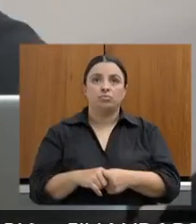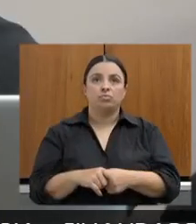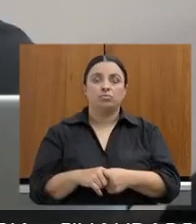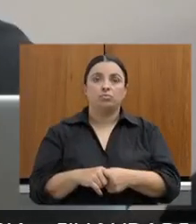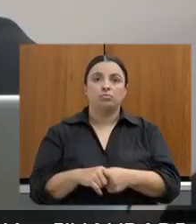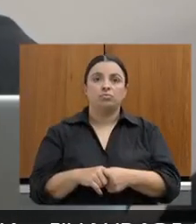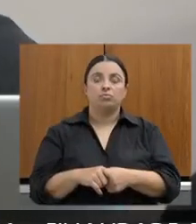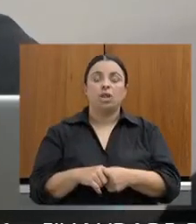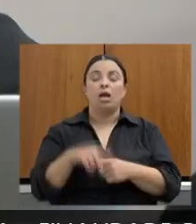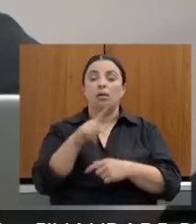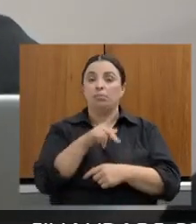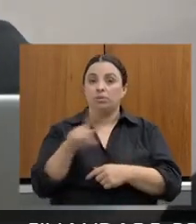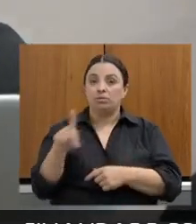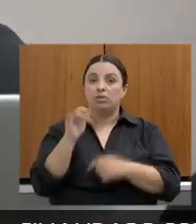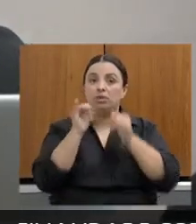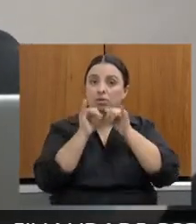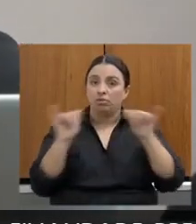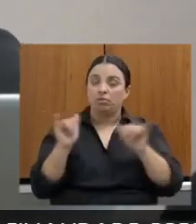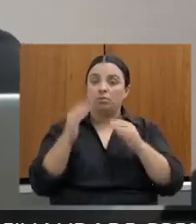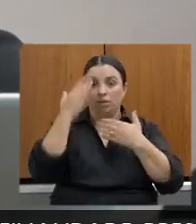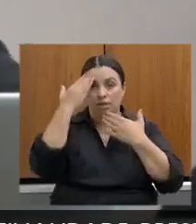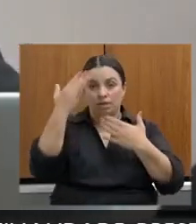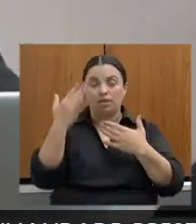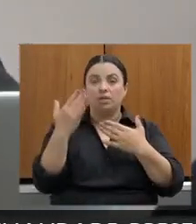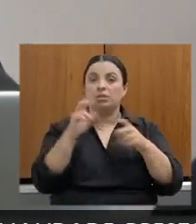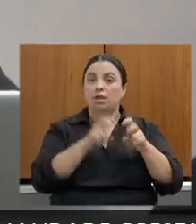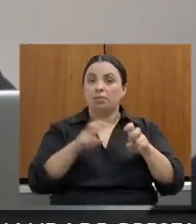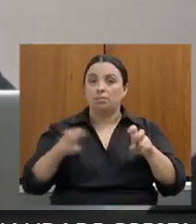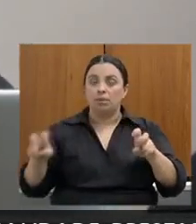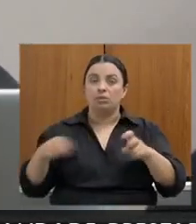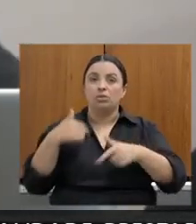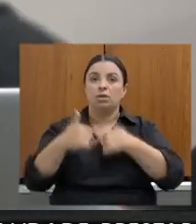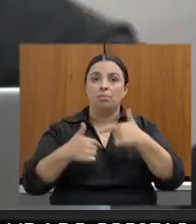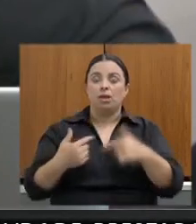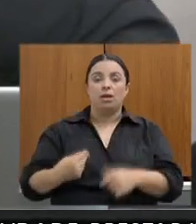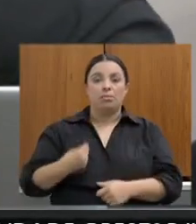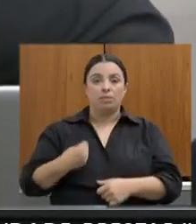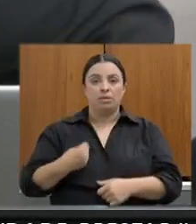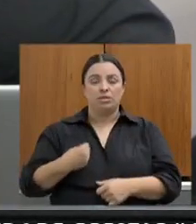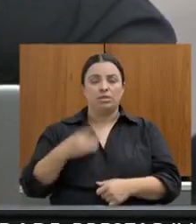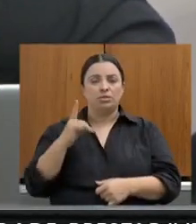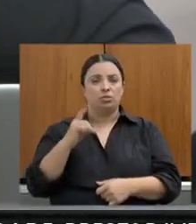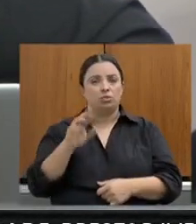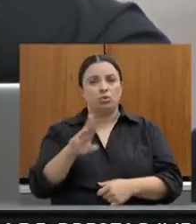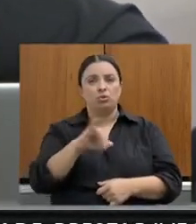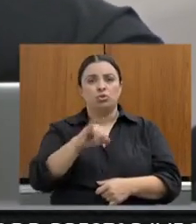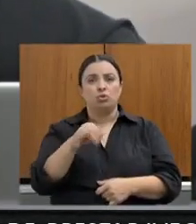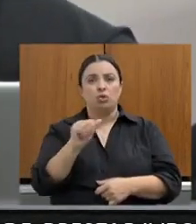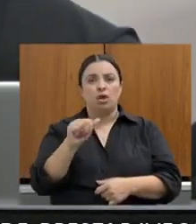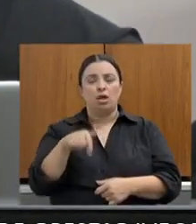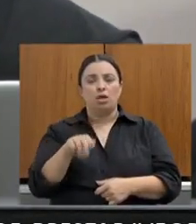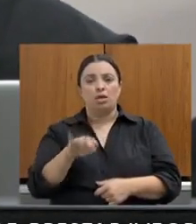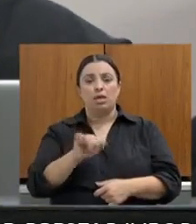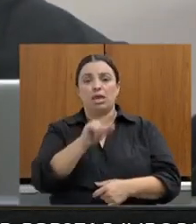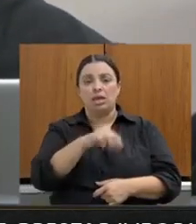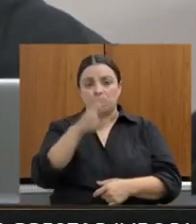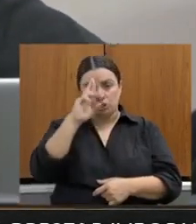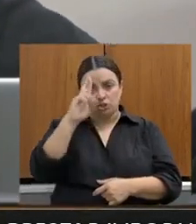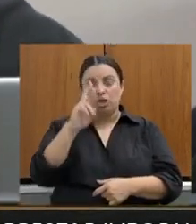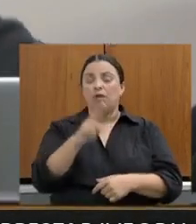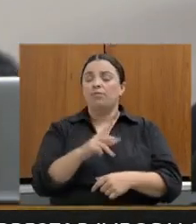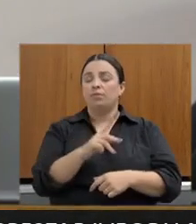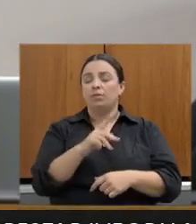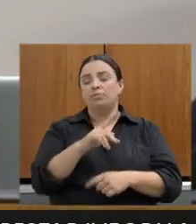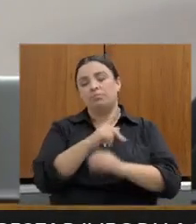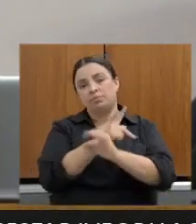o registro agradece a mesa dos trabalhos a presença Doutor Joaquim Francisco Neto e Silva chefe da Polícia Civil do estado